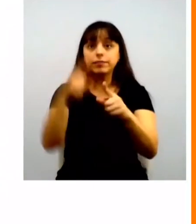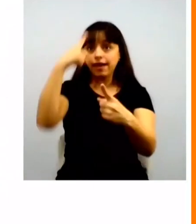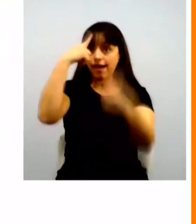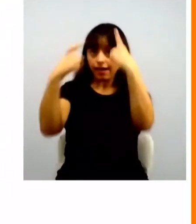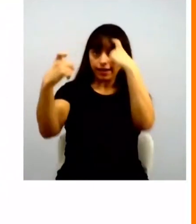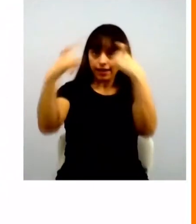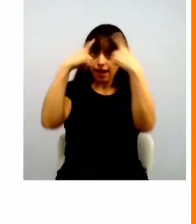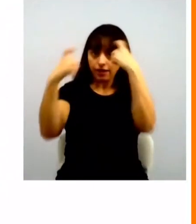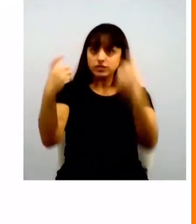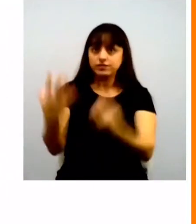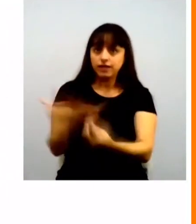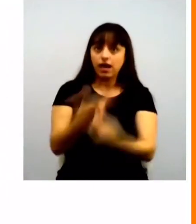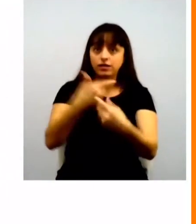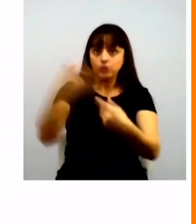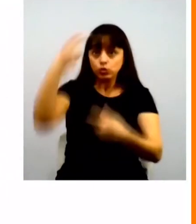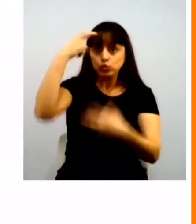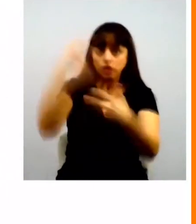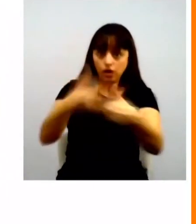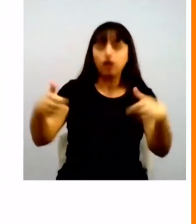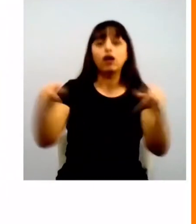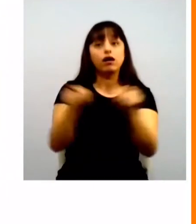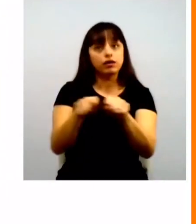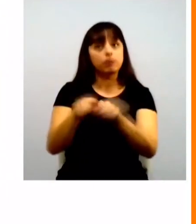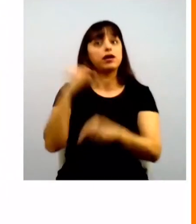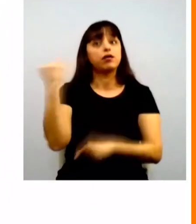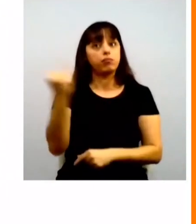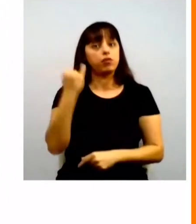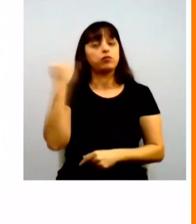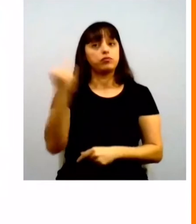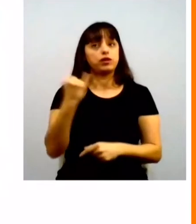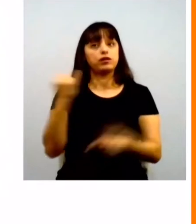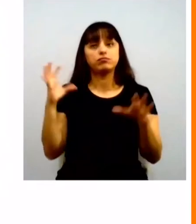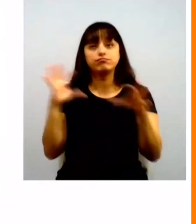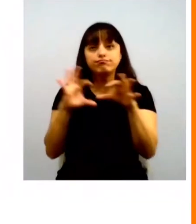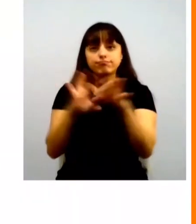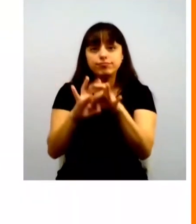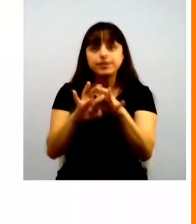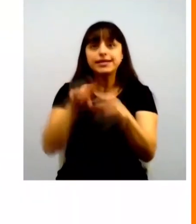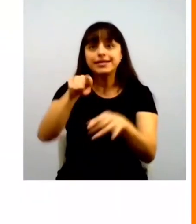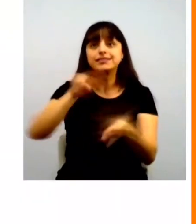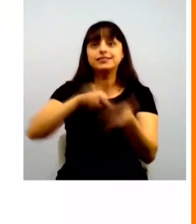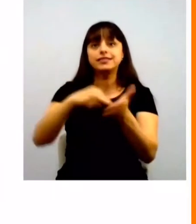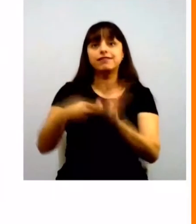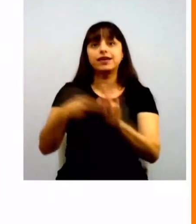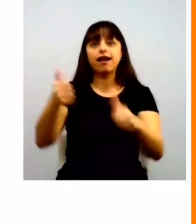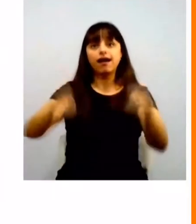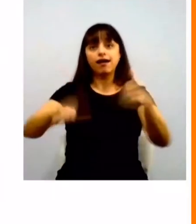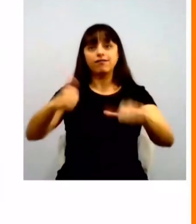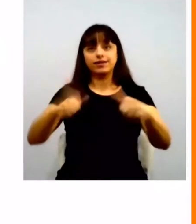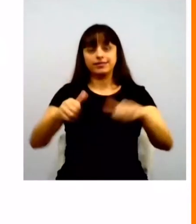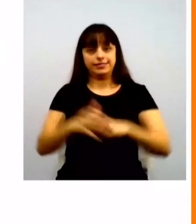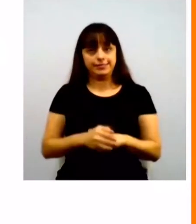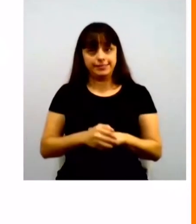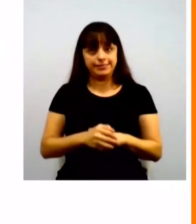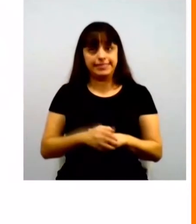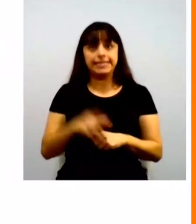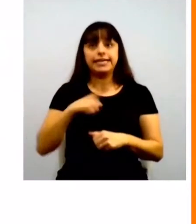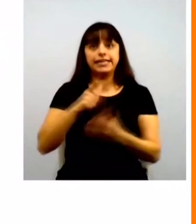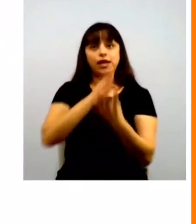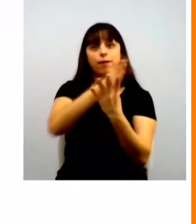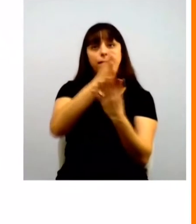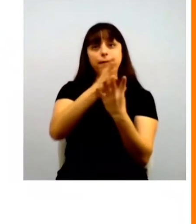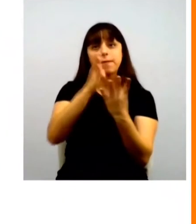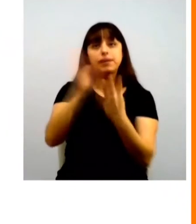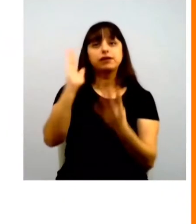visão crítica da contemporaneidade e do passado. E eu acho que estes quatro elementos que vocês podem ver